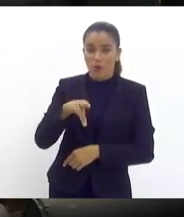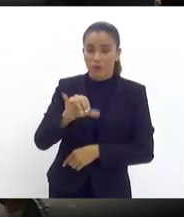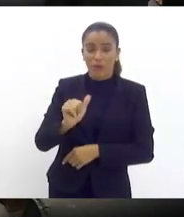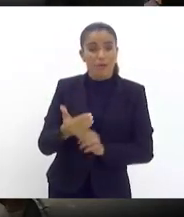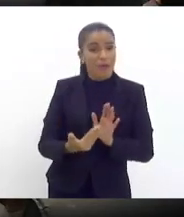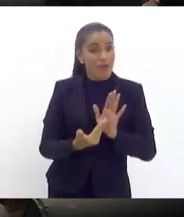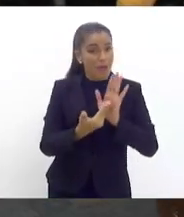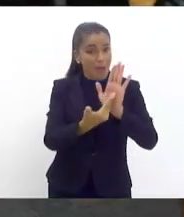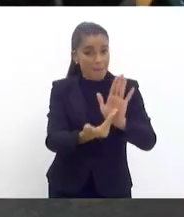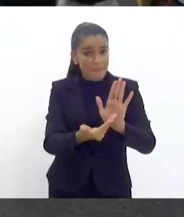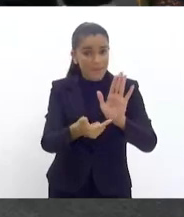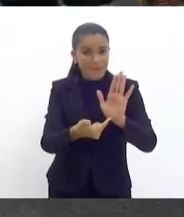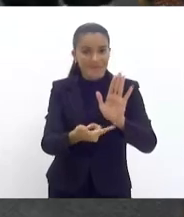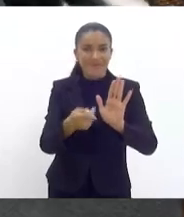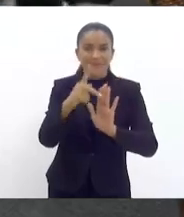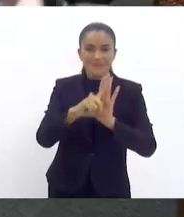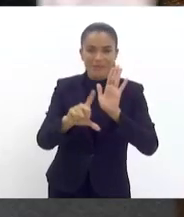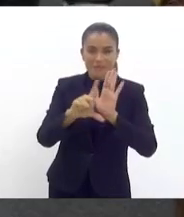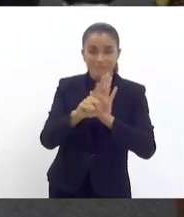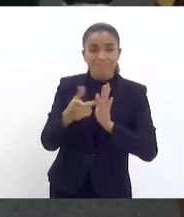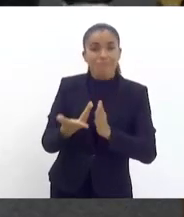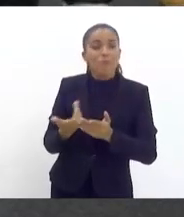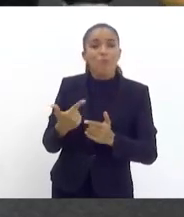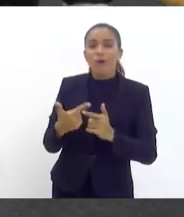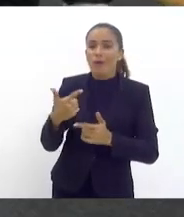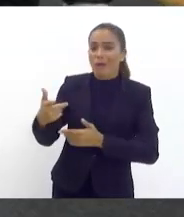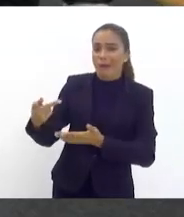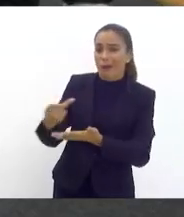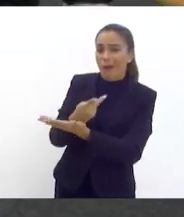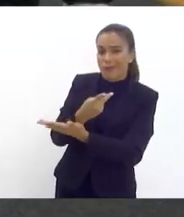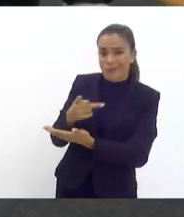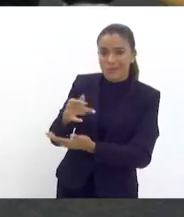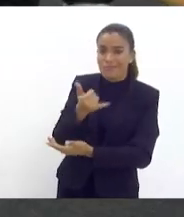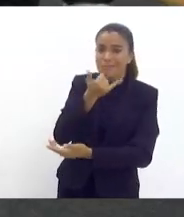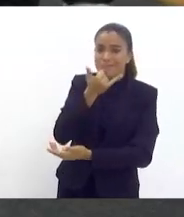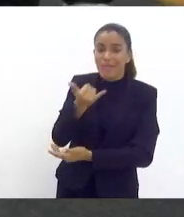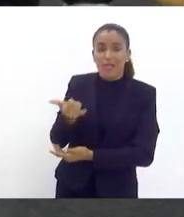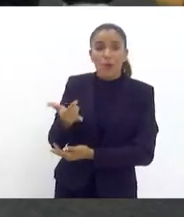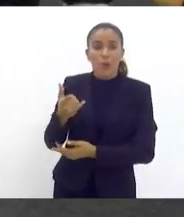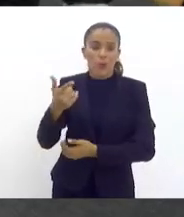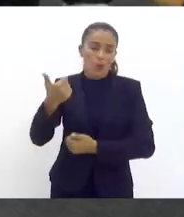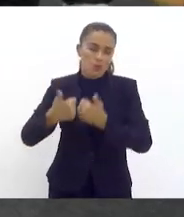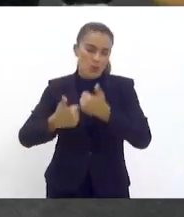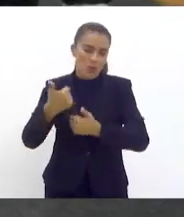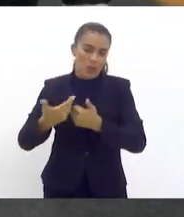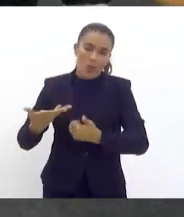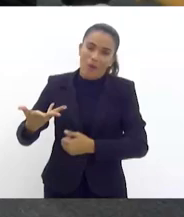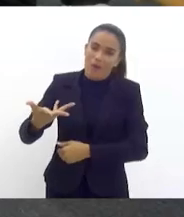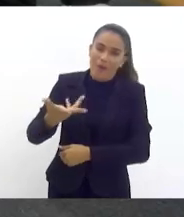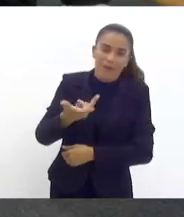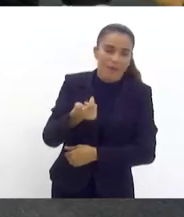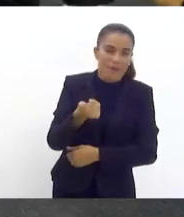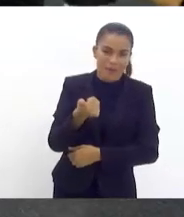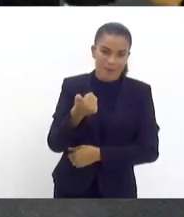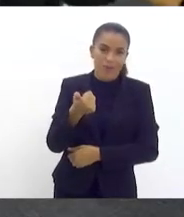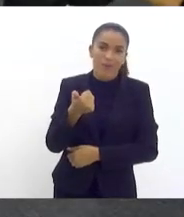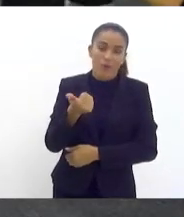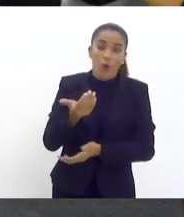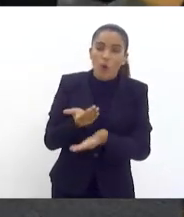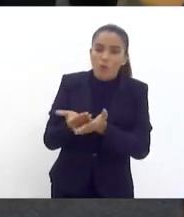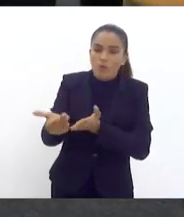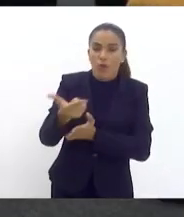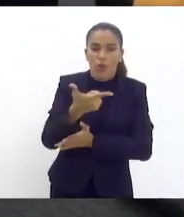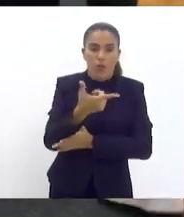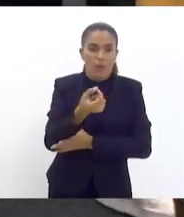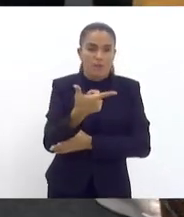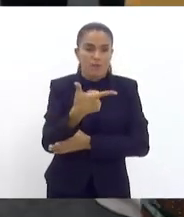conta do que aconteceu com o nosso jogador querido, Vini Júnior, que desde 2021 vem